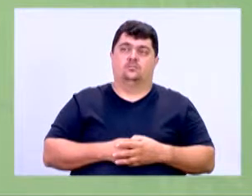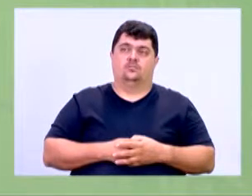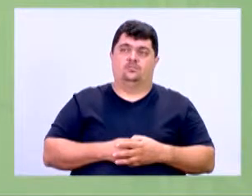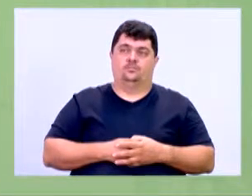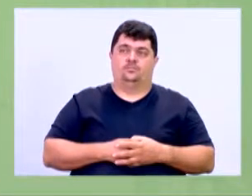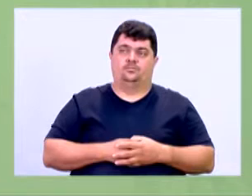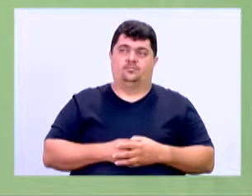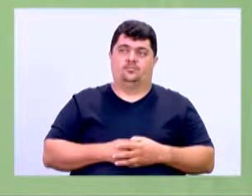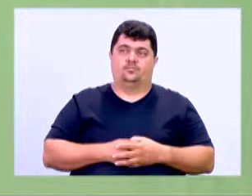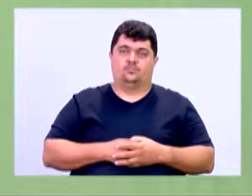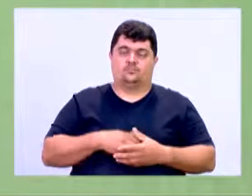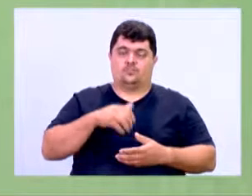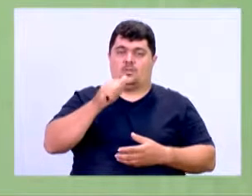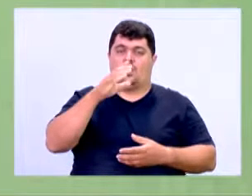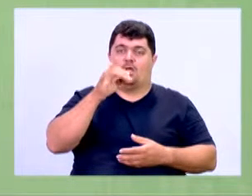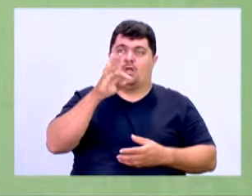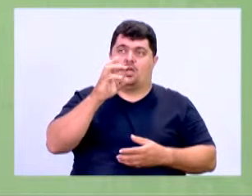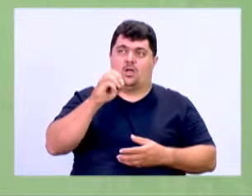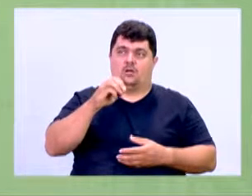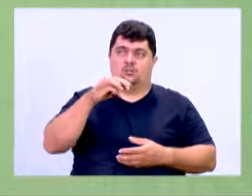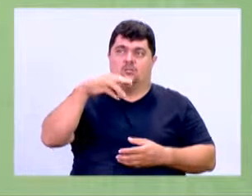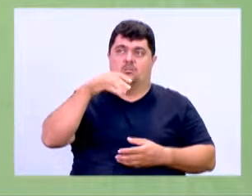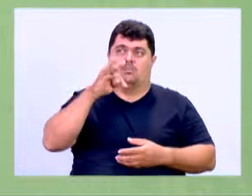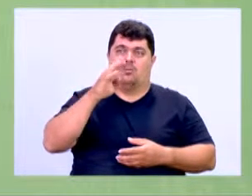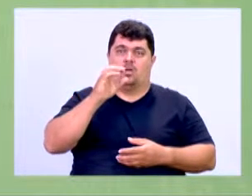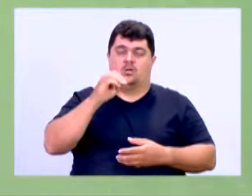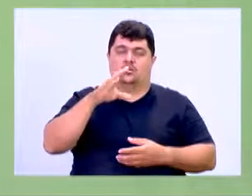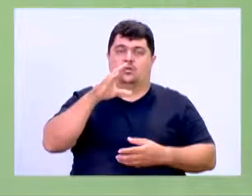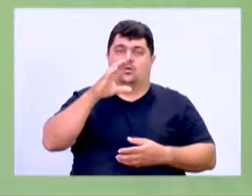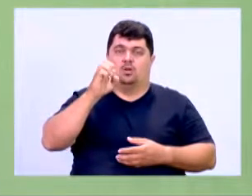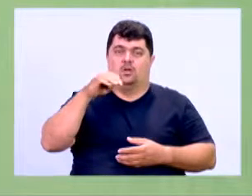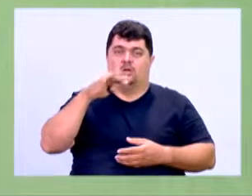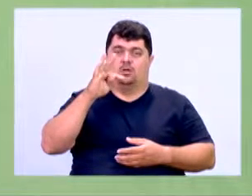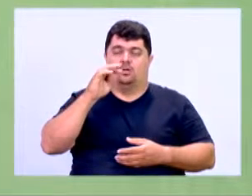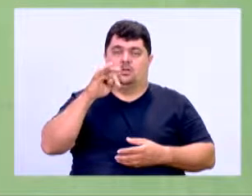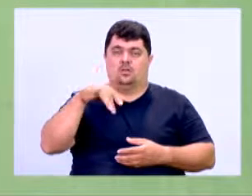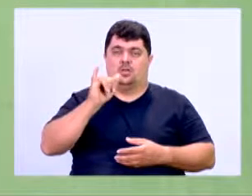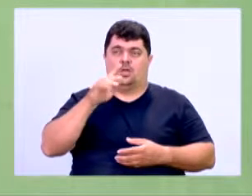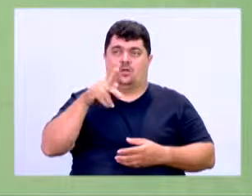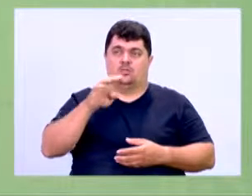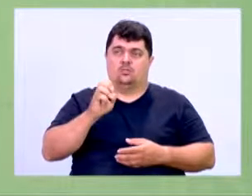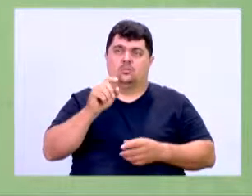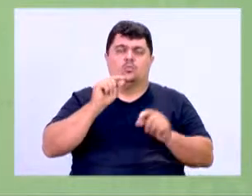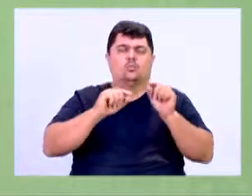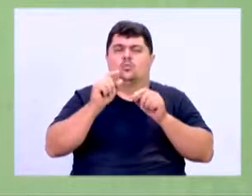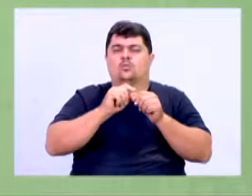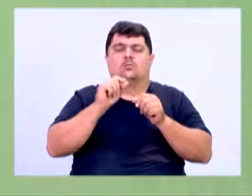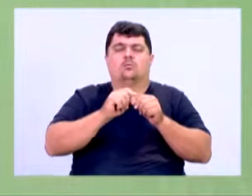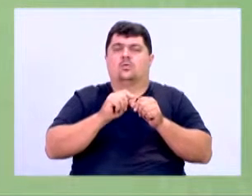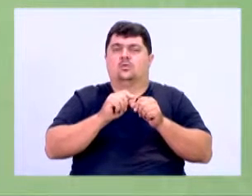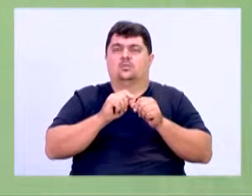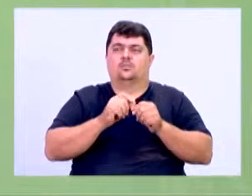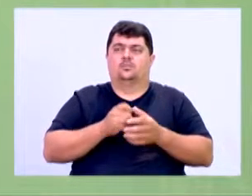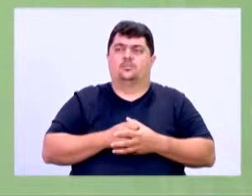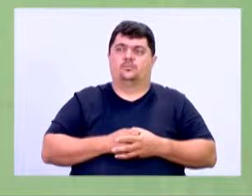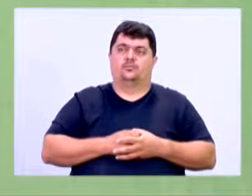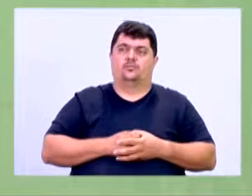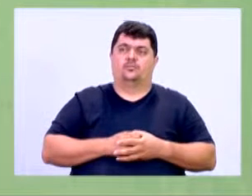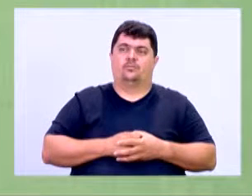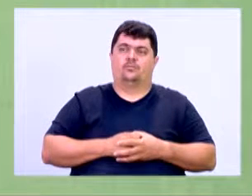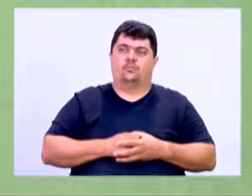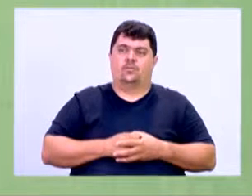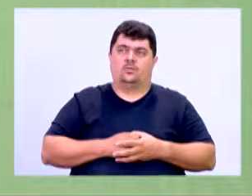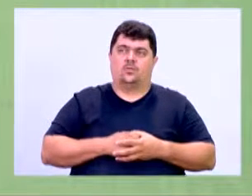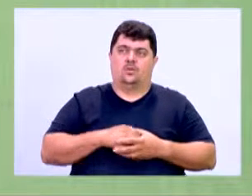são o action, method e o equip type. O que basicamente eles trabalham? Bom, aqui nós temos a abertura